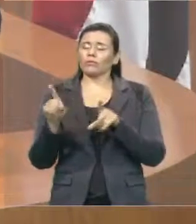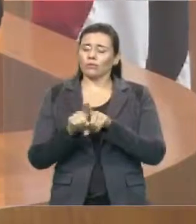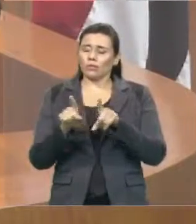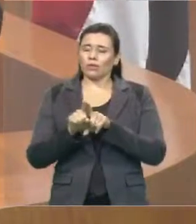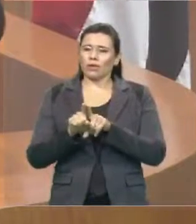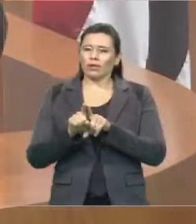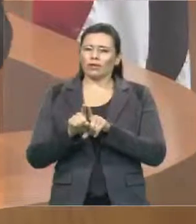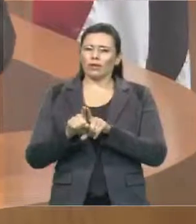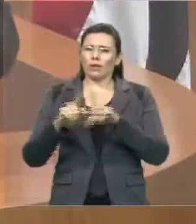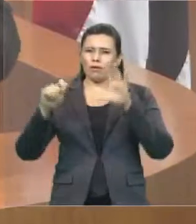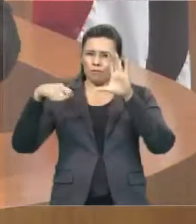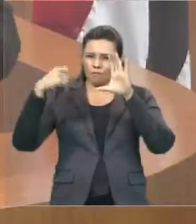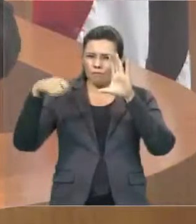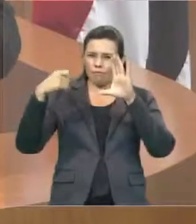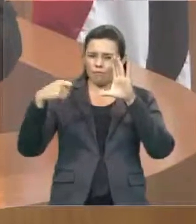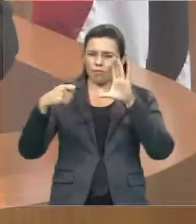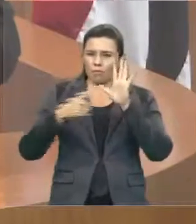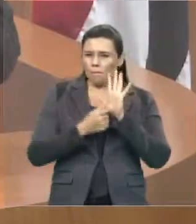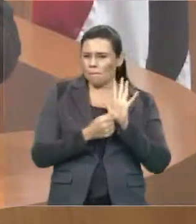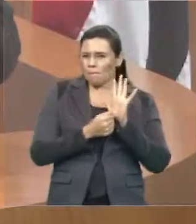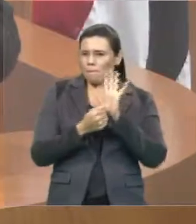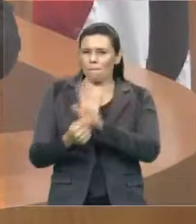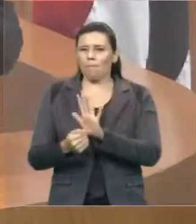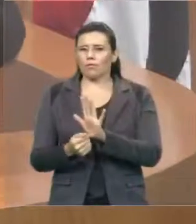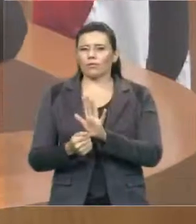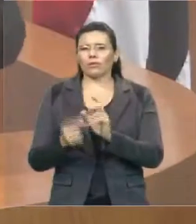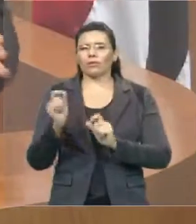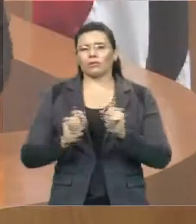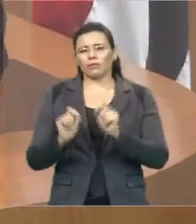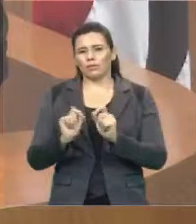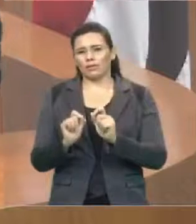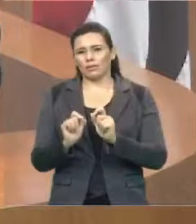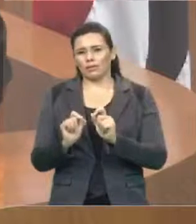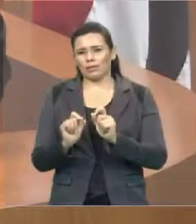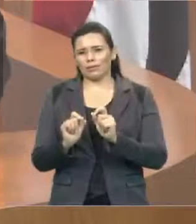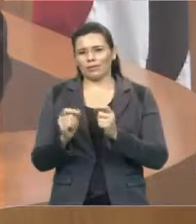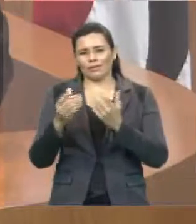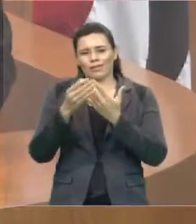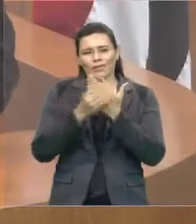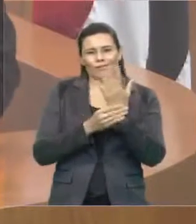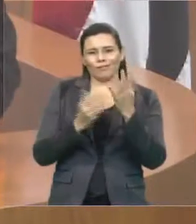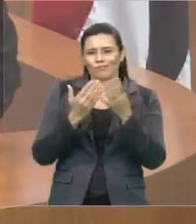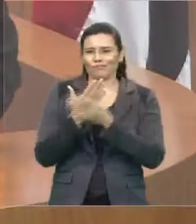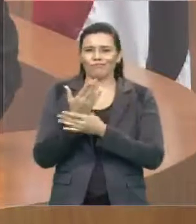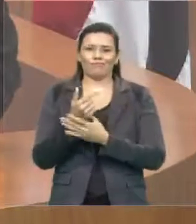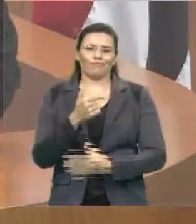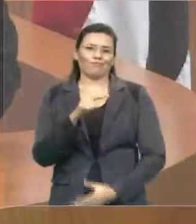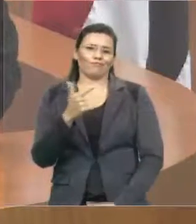demonstrar a veracidade desses procedimentos.